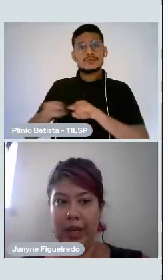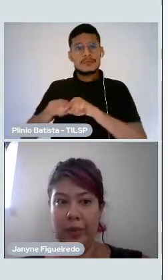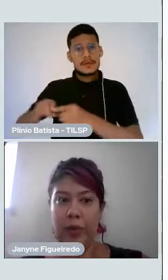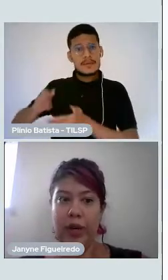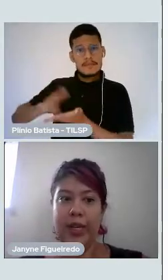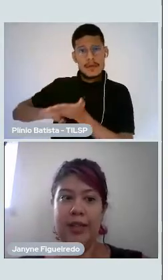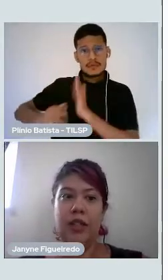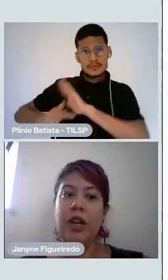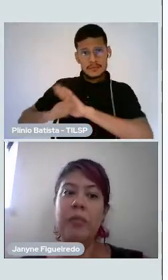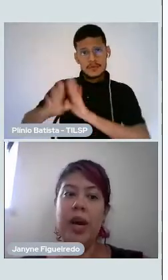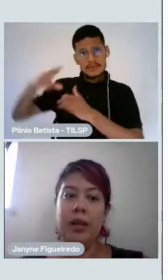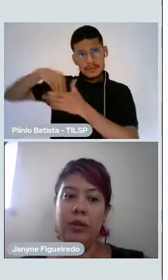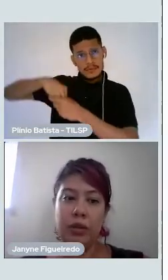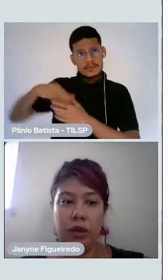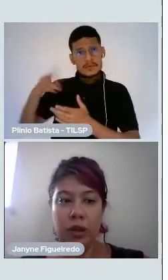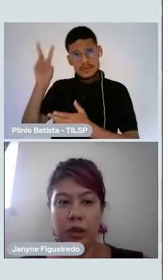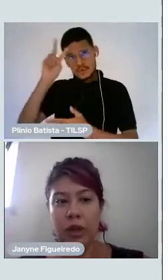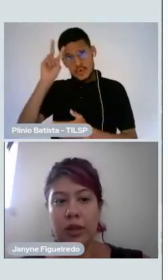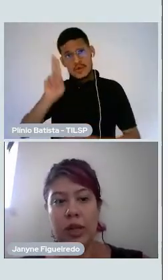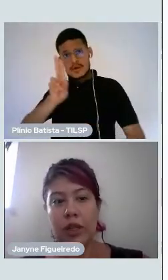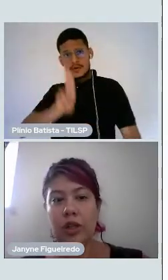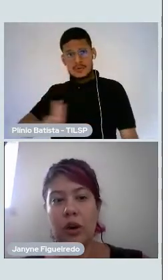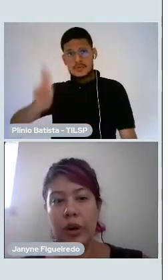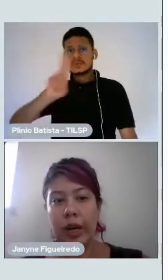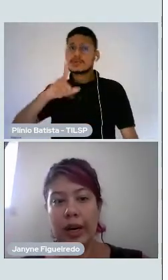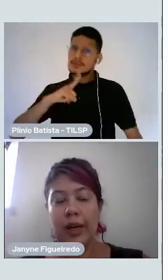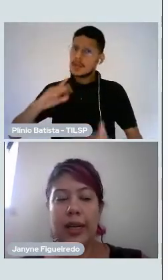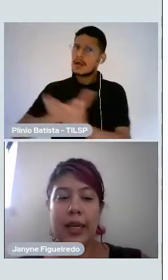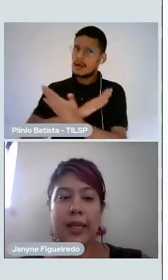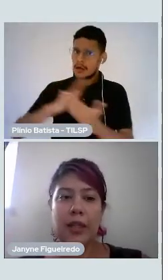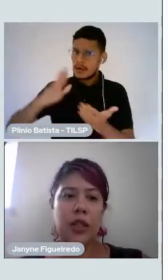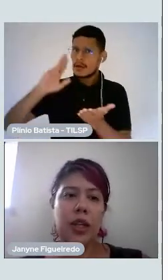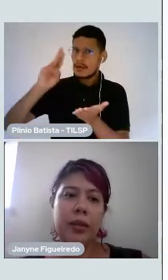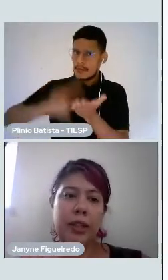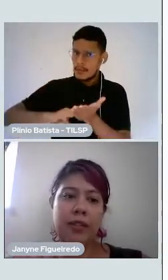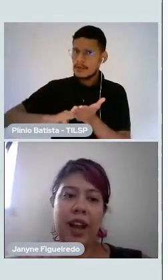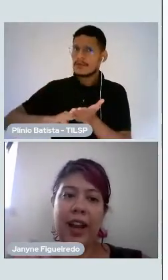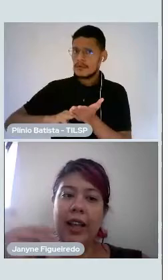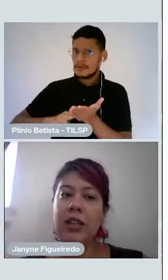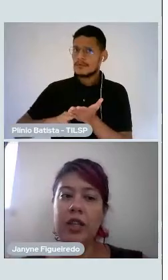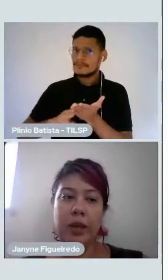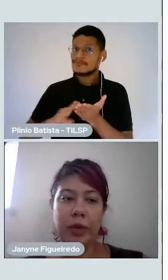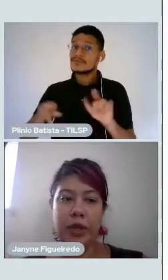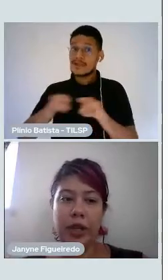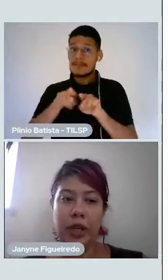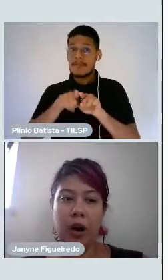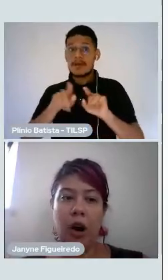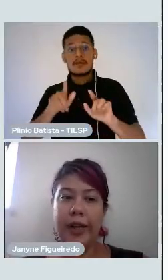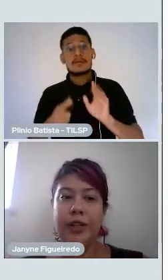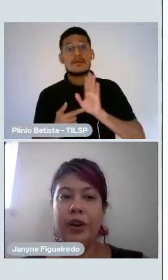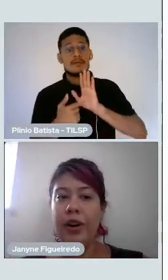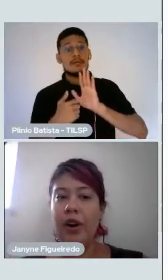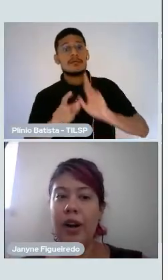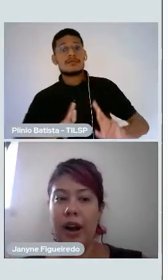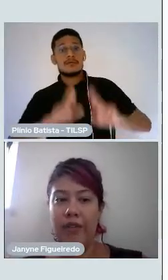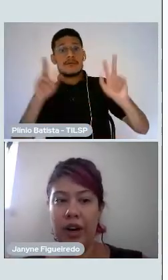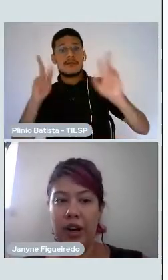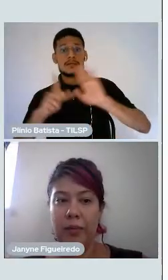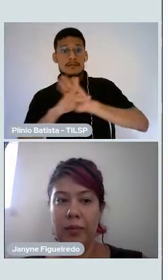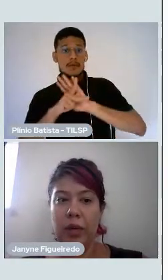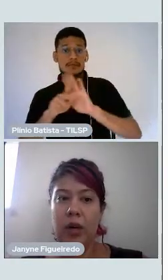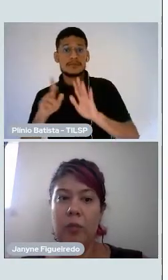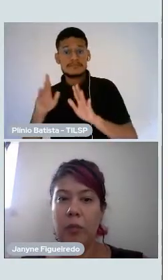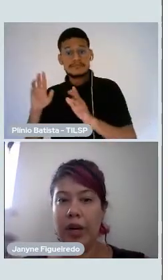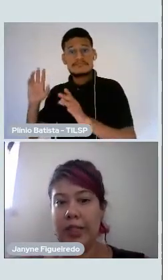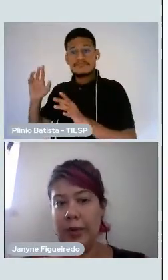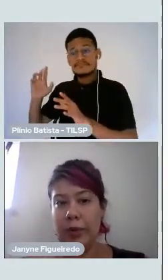usa também, porque existem métodos na história e existem diferentes tipos de corrente